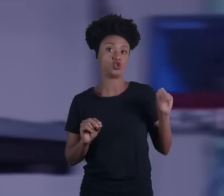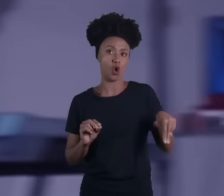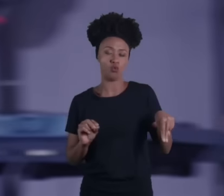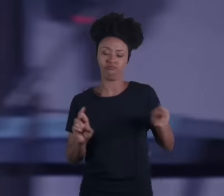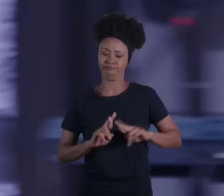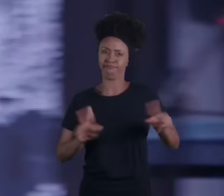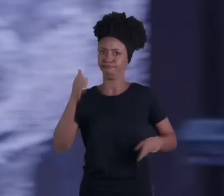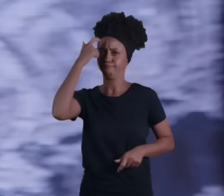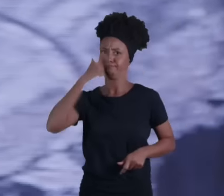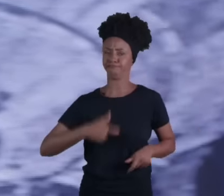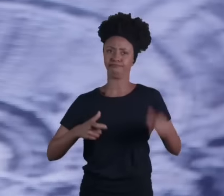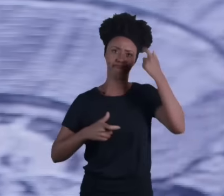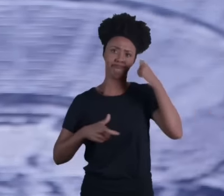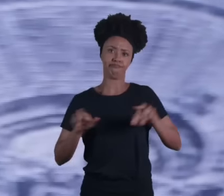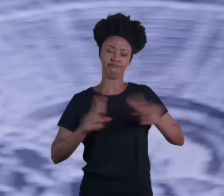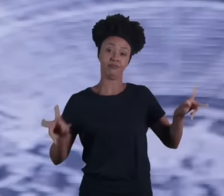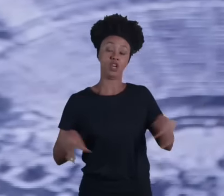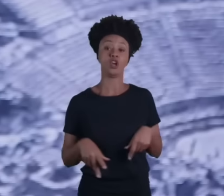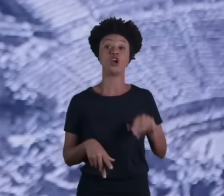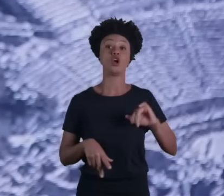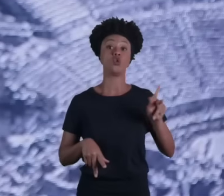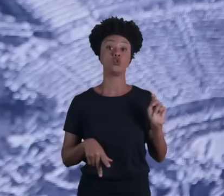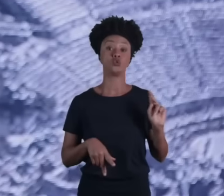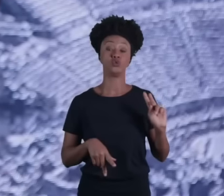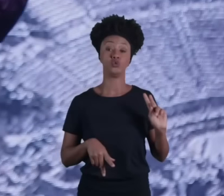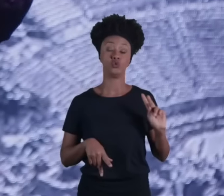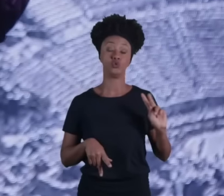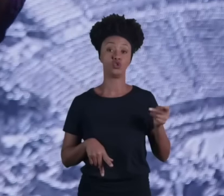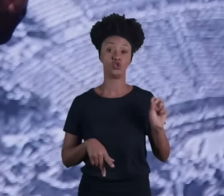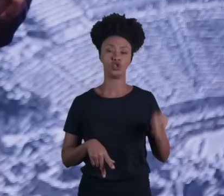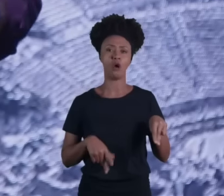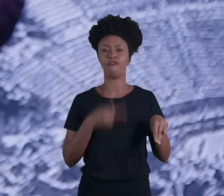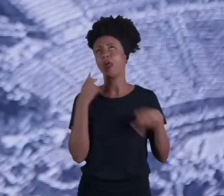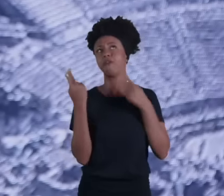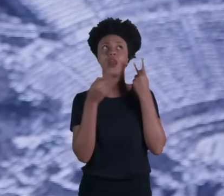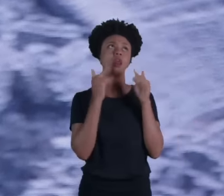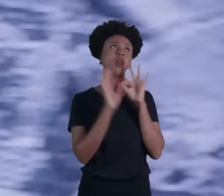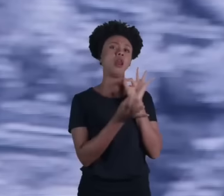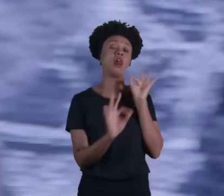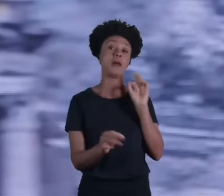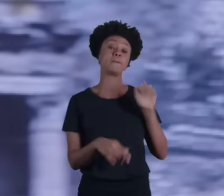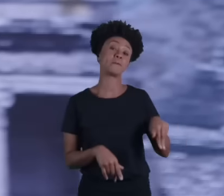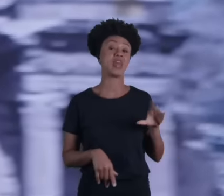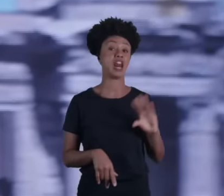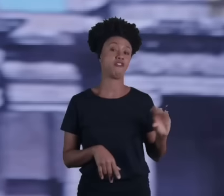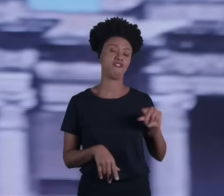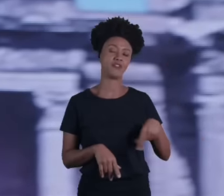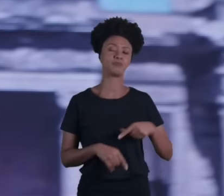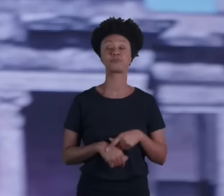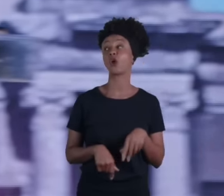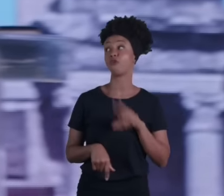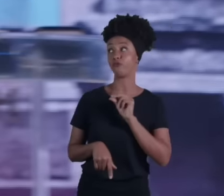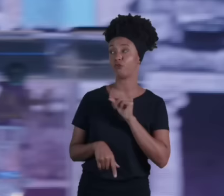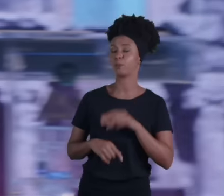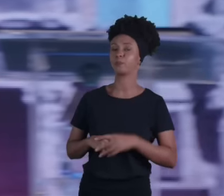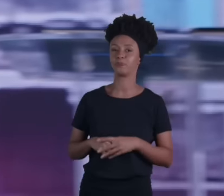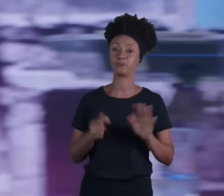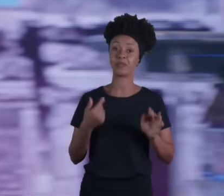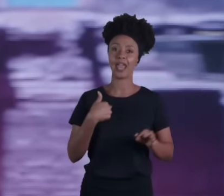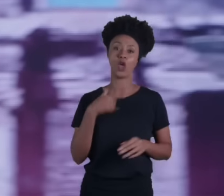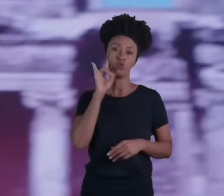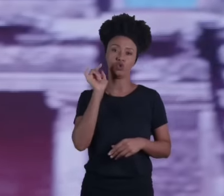John, ele é paroleiro, né? Então ele fala assim: vovô, a gente vai, quando eu